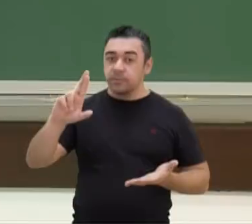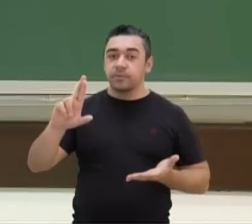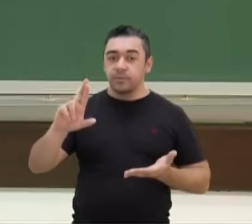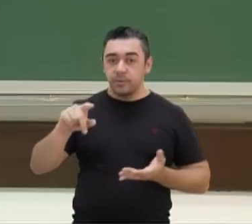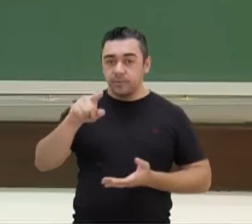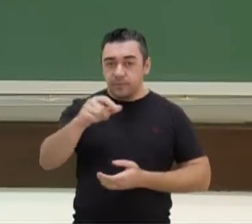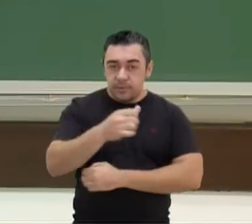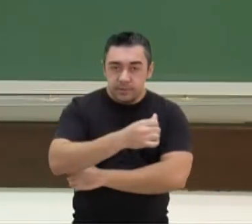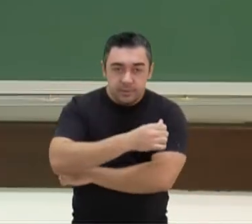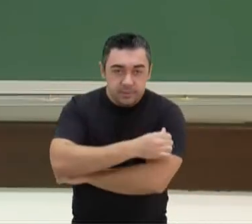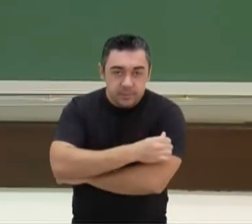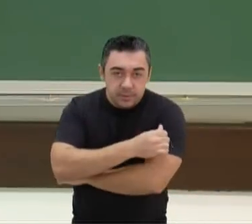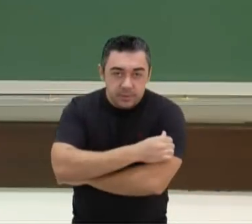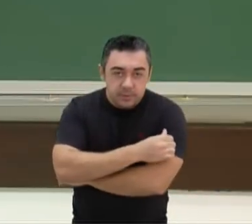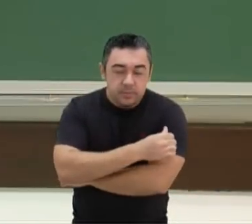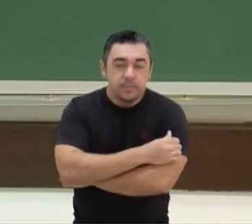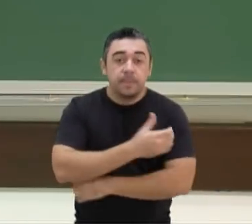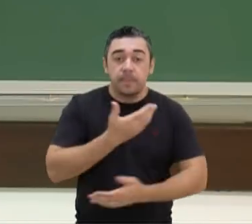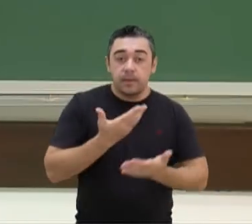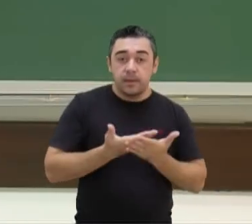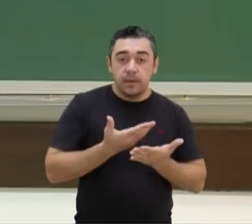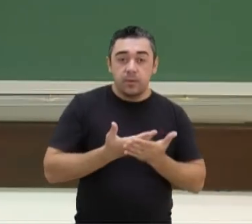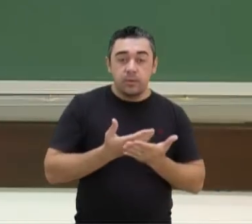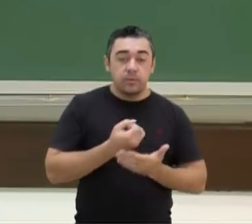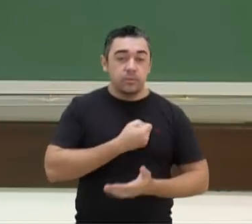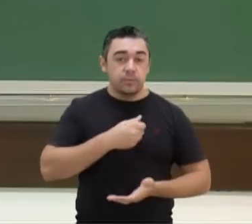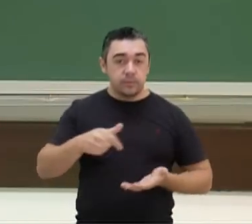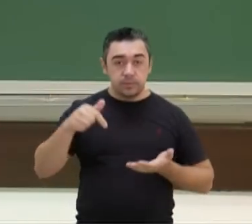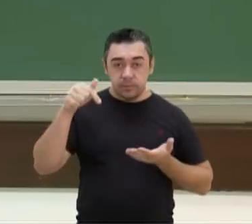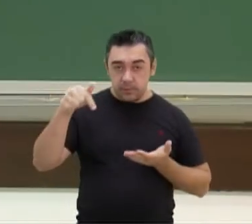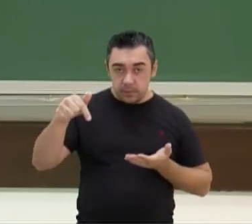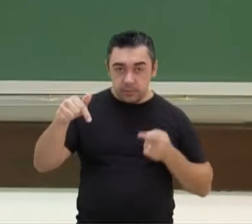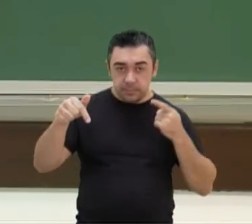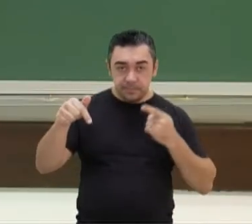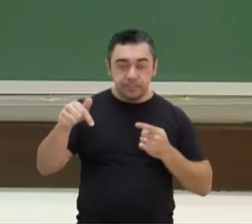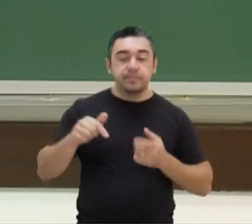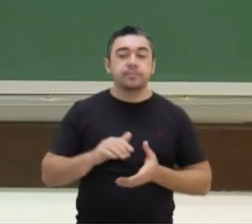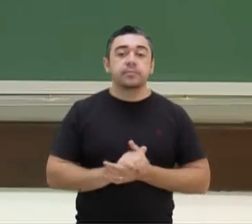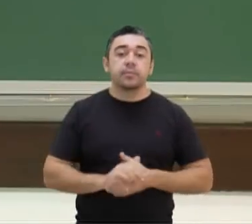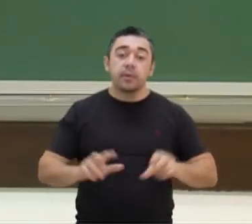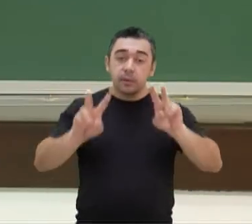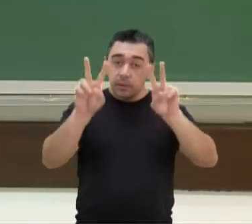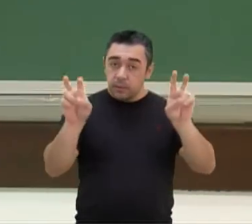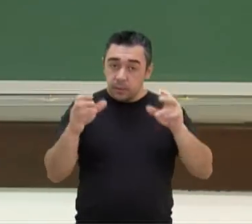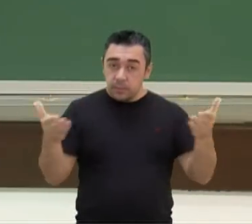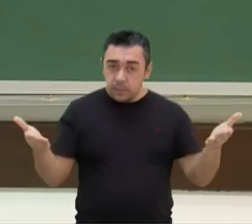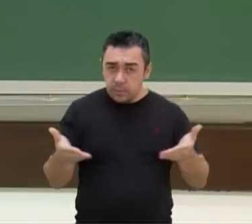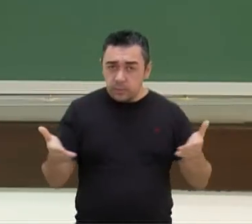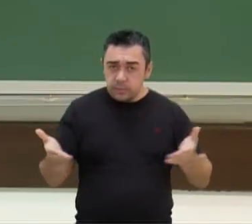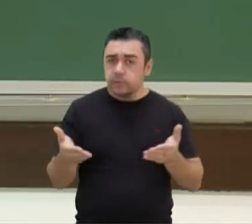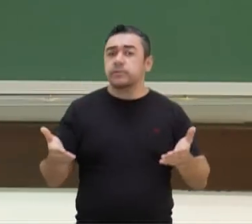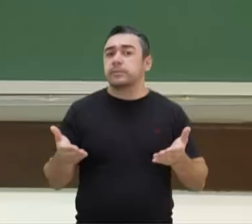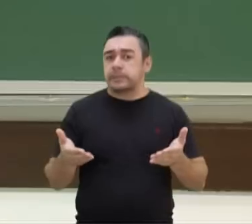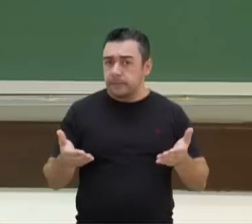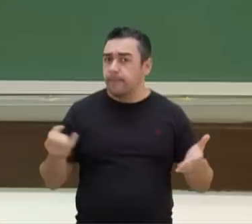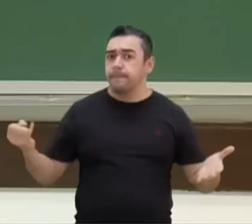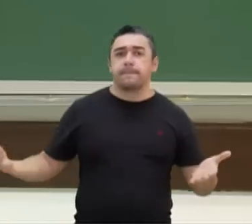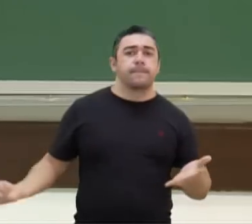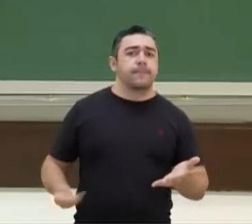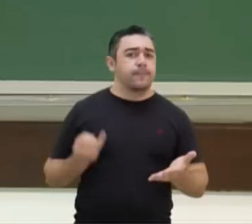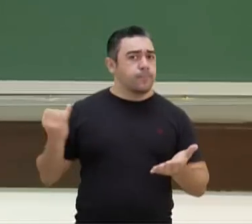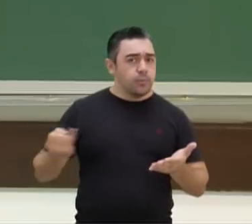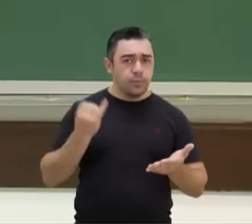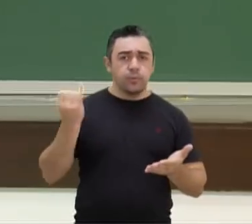o sexto ano, aula 7. O tema da nossa aula de hoje é bastante importante